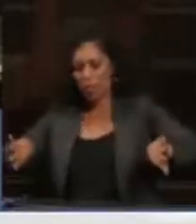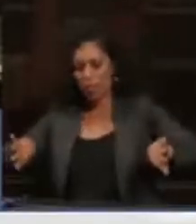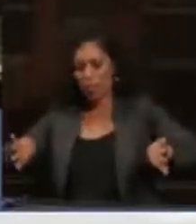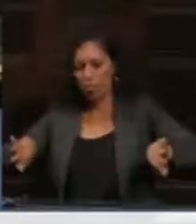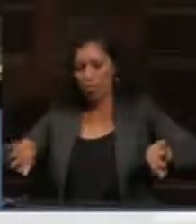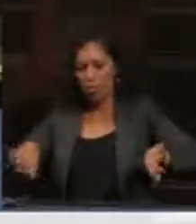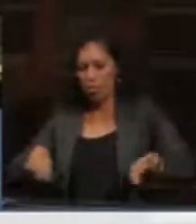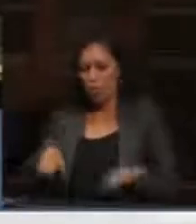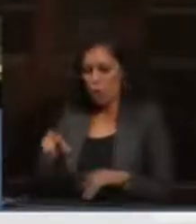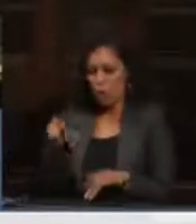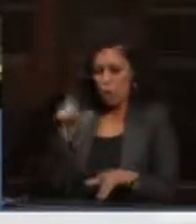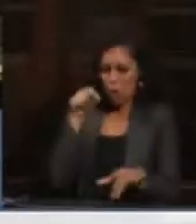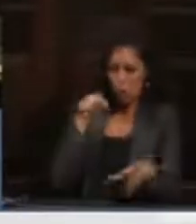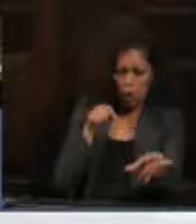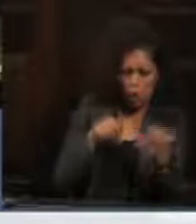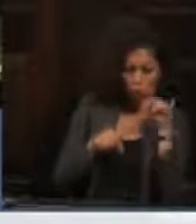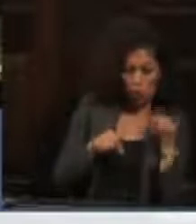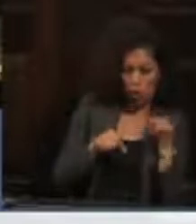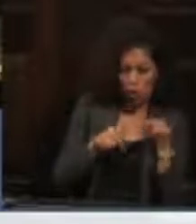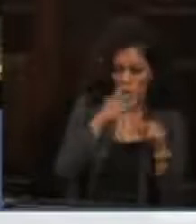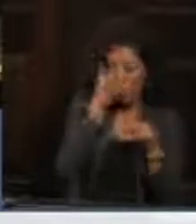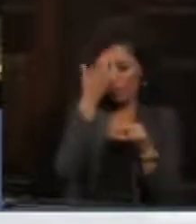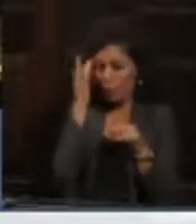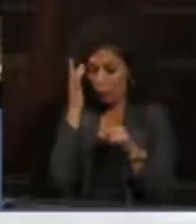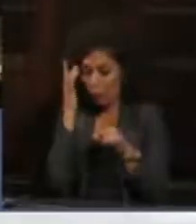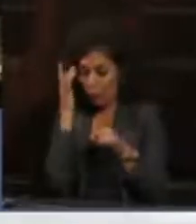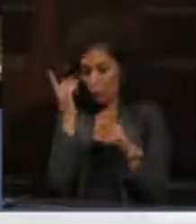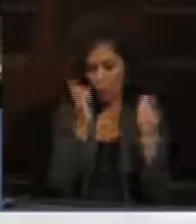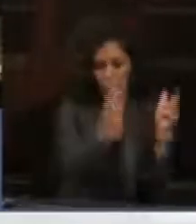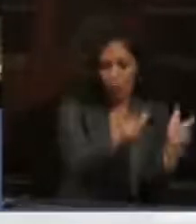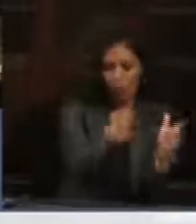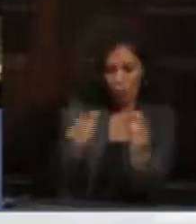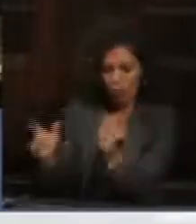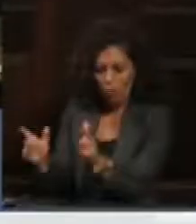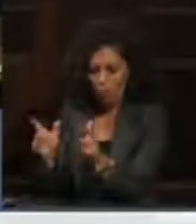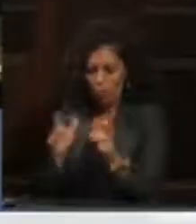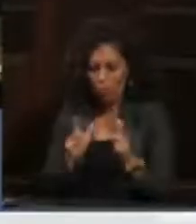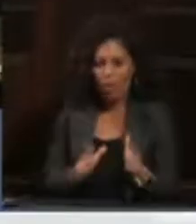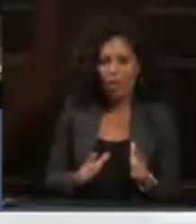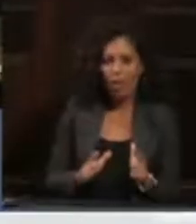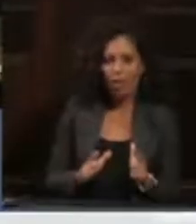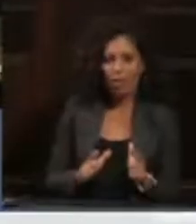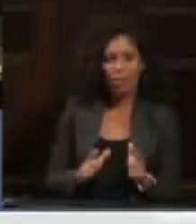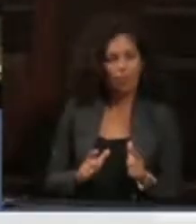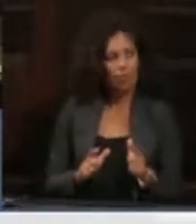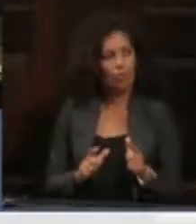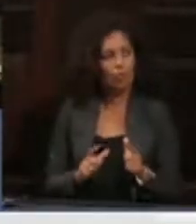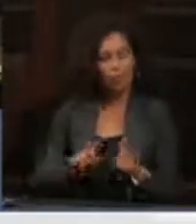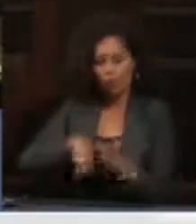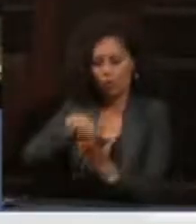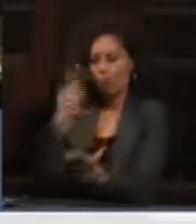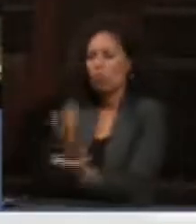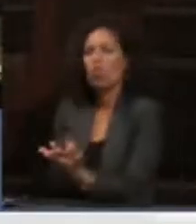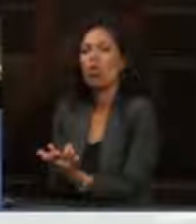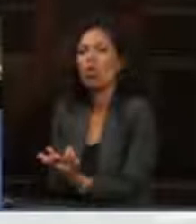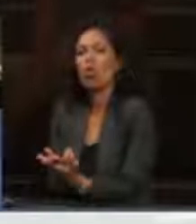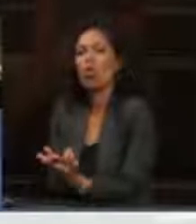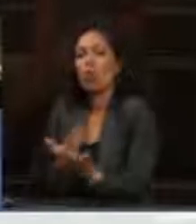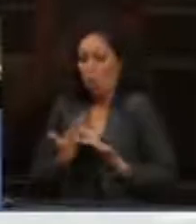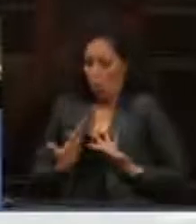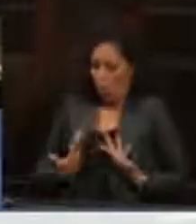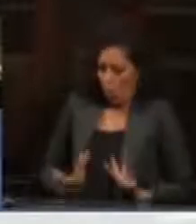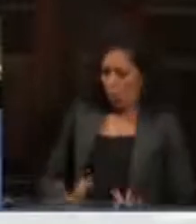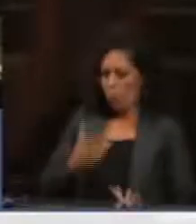corpos e territórios violáveis e matáveis. Os corpos negros